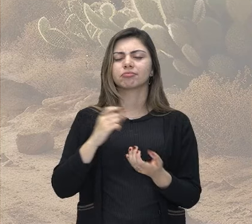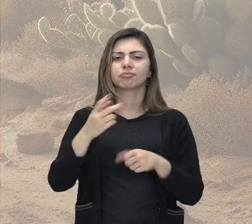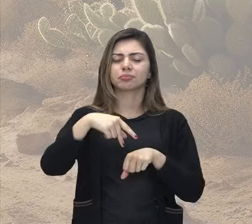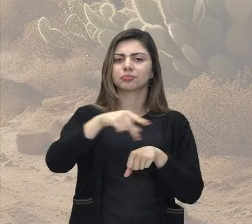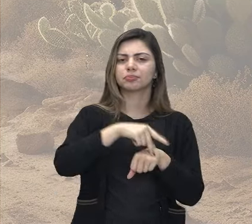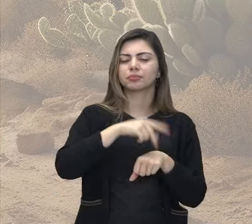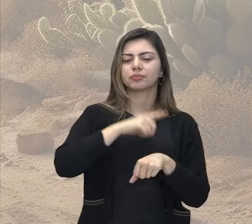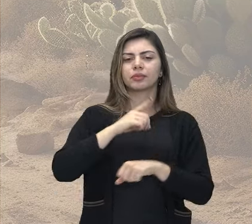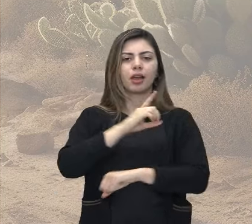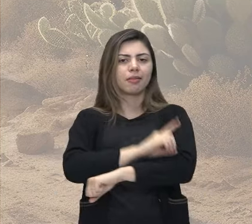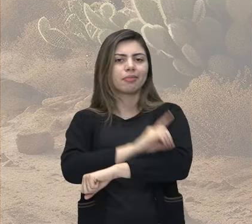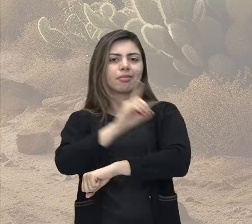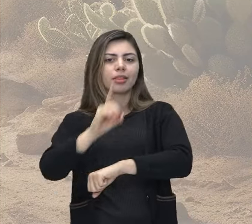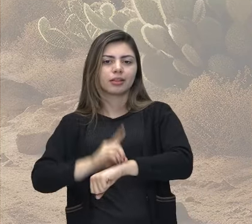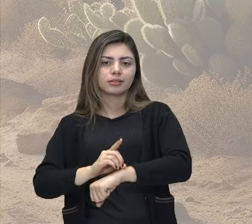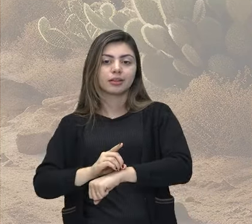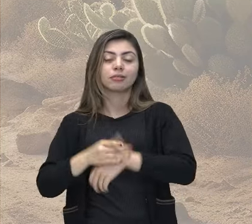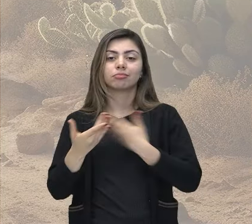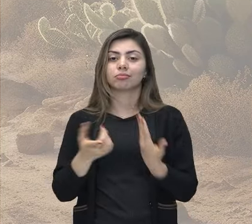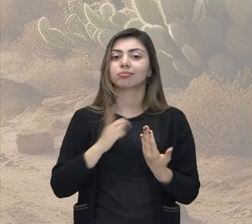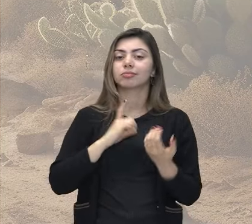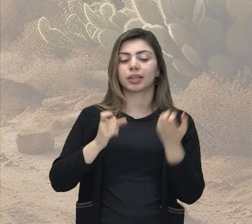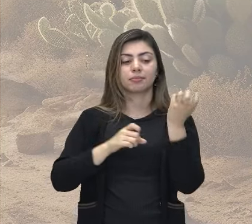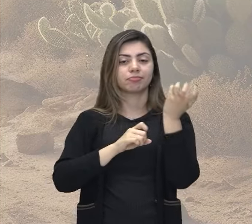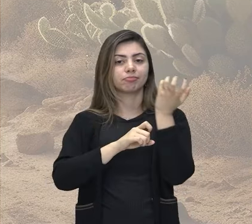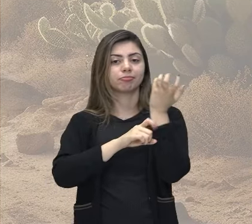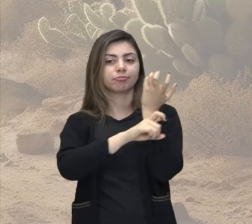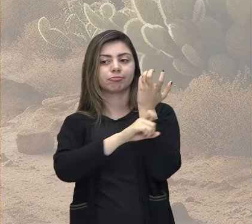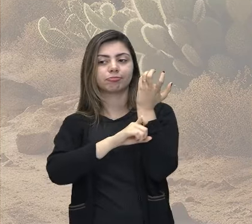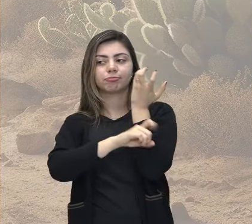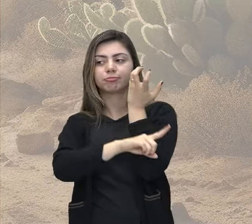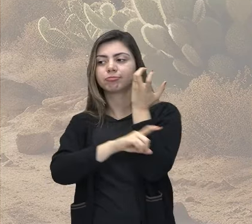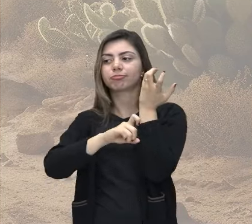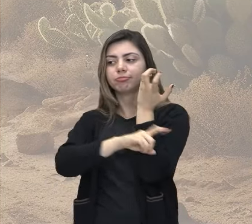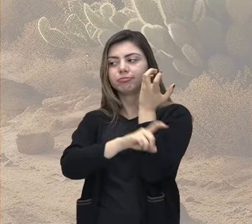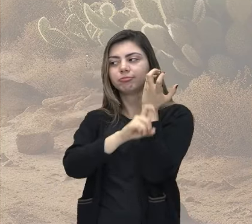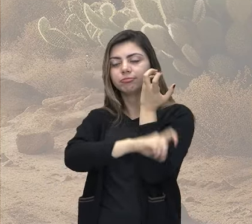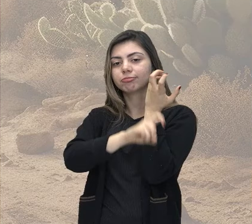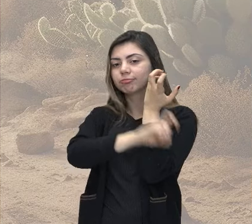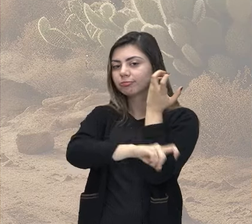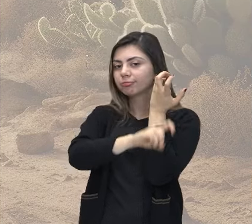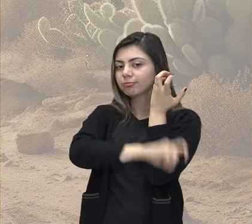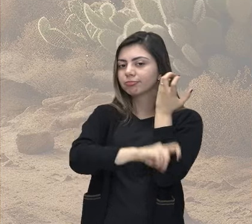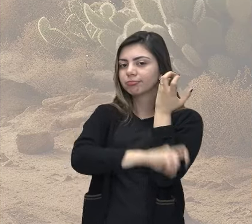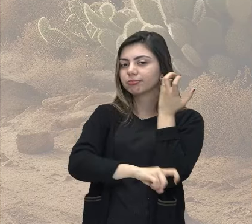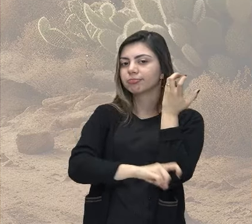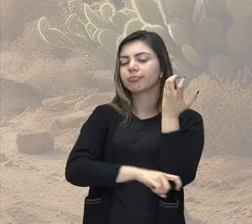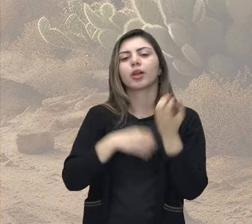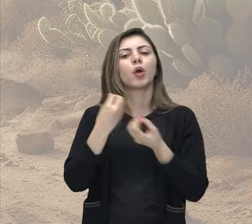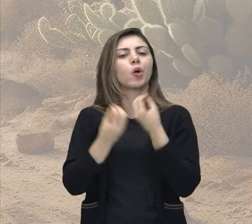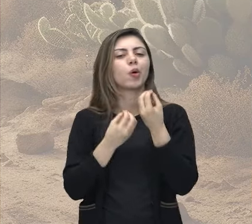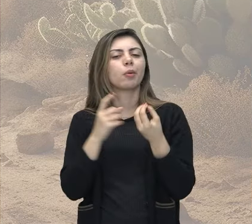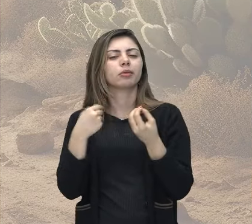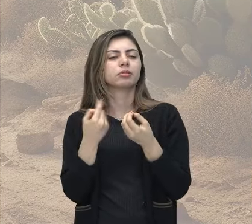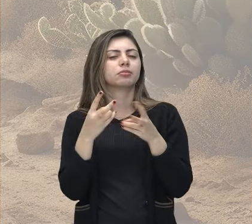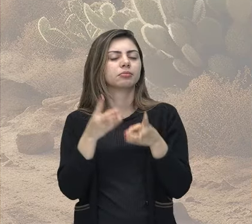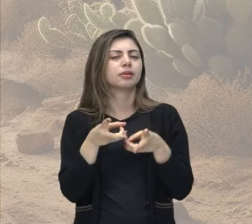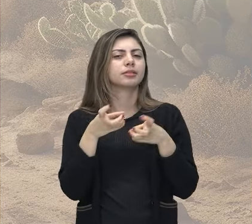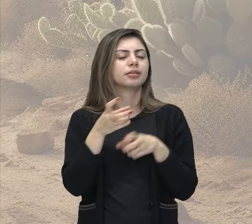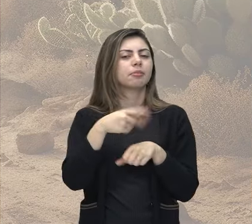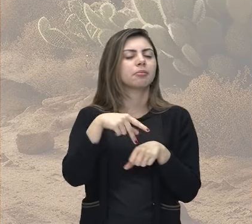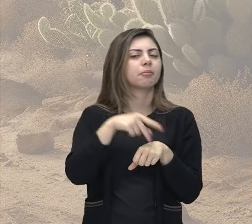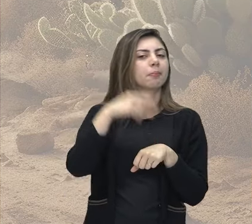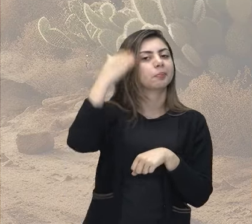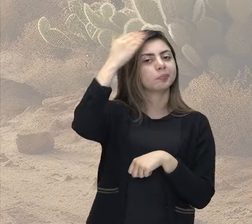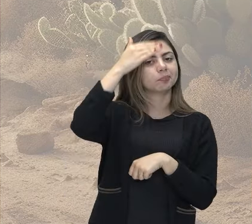desérticas, vai ter a presença de cactos, ok? Então, como é que a gente verifica essas características? Então, o país, gente, ele vai